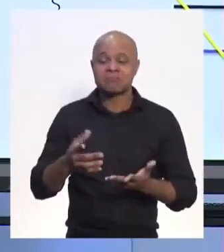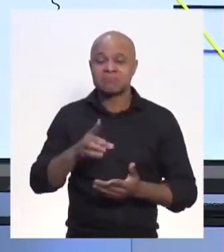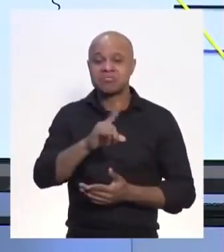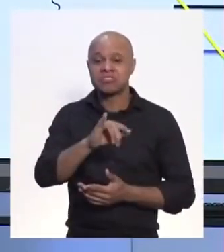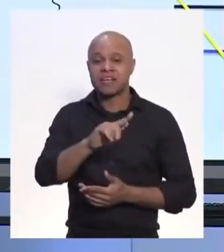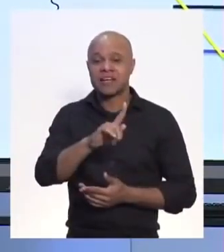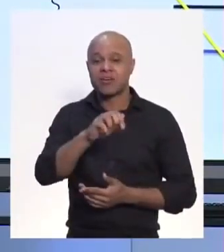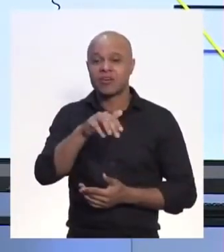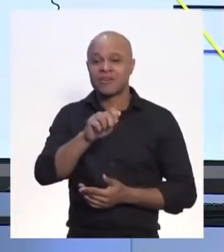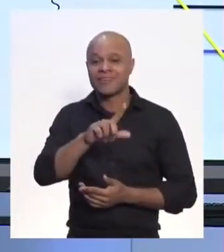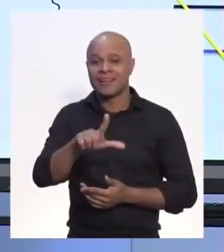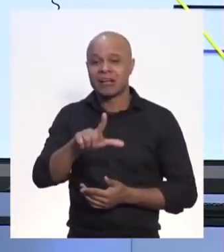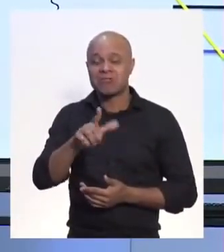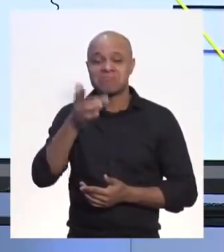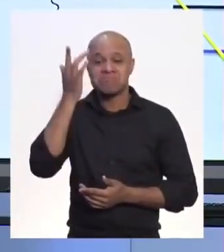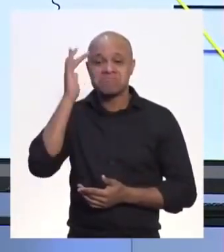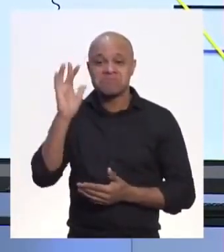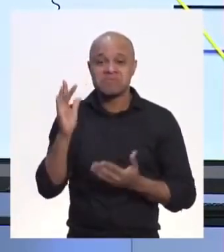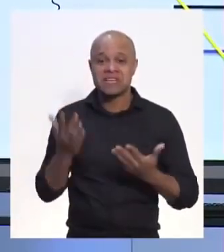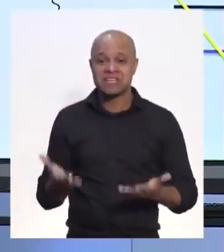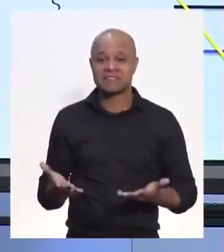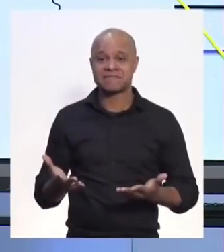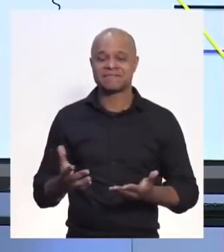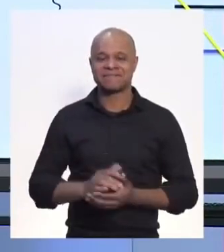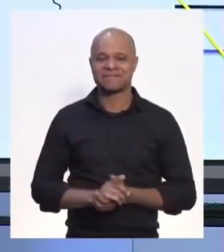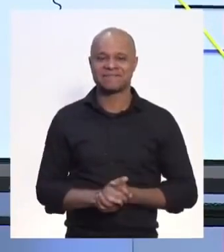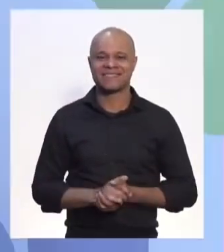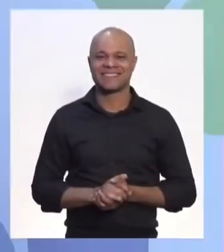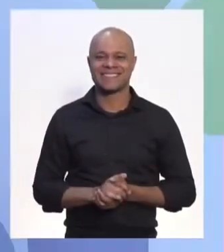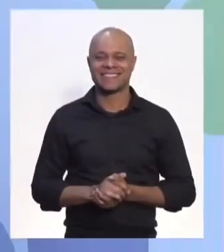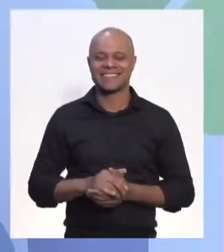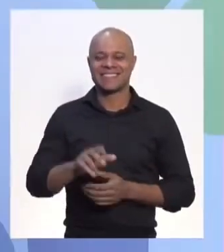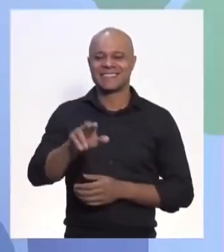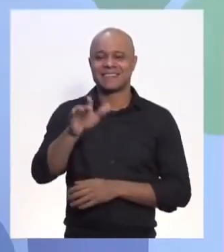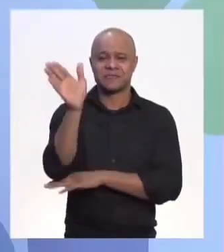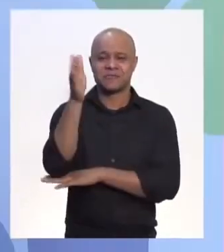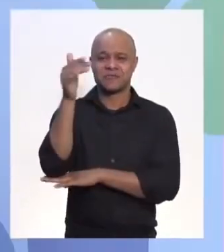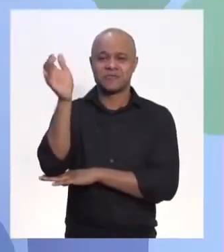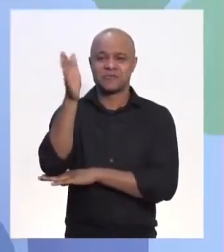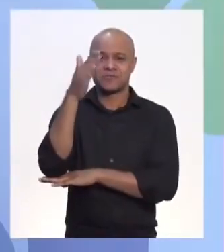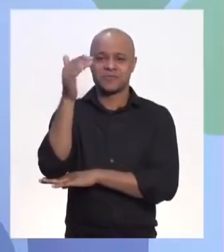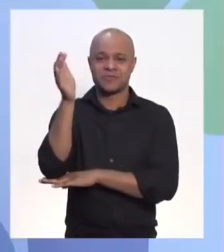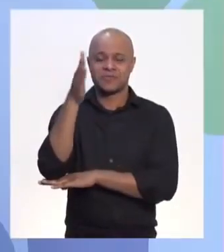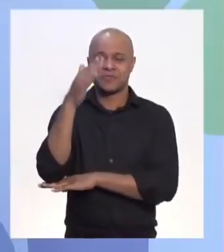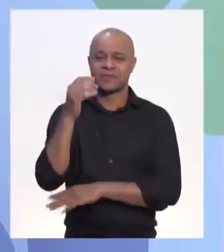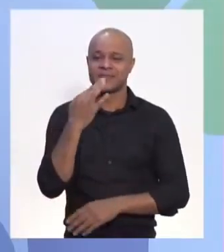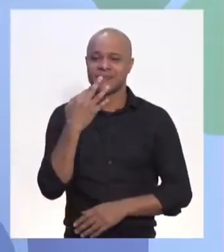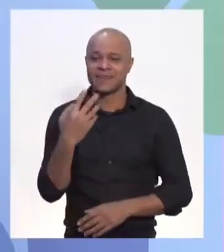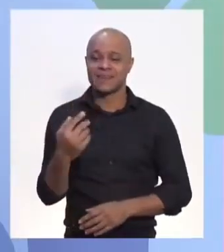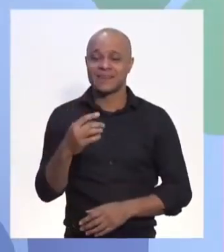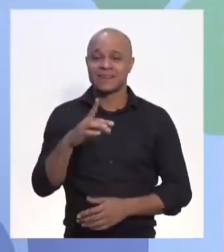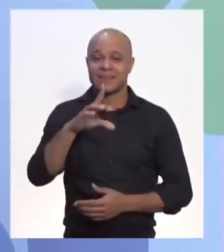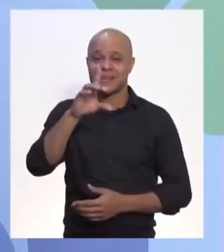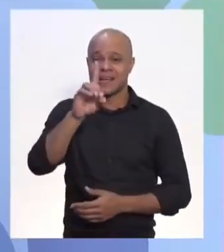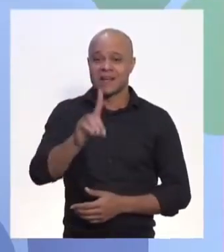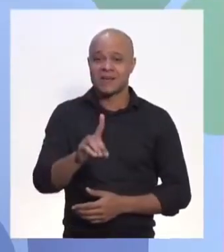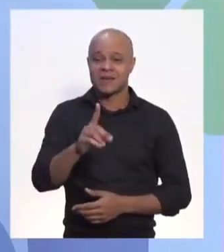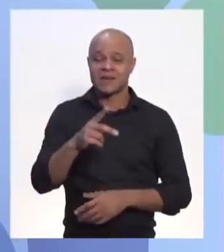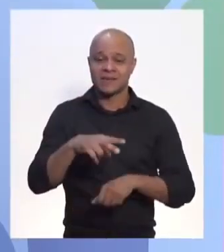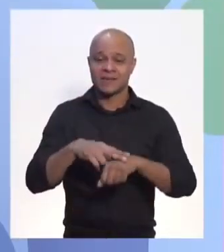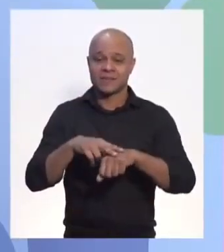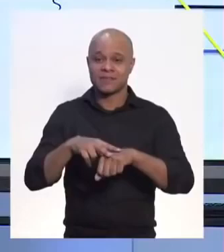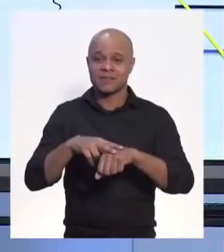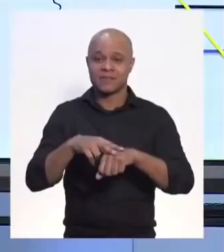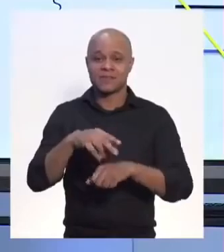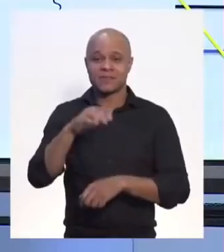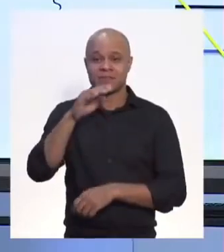pode. Tá bom? Exato. E você sabe que você falou das cores da bandeira? A Nádia, ela colocou aqui, ó, amarelo e verde, as cores do Brasil. Pô,